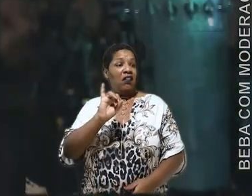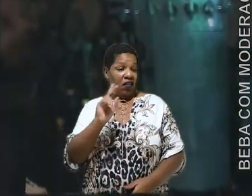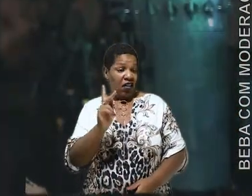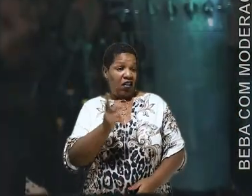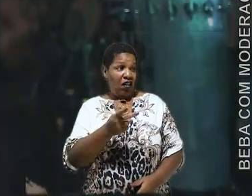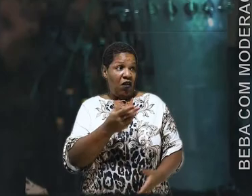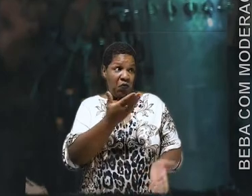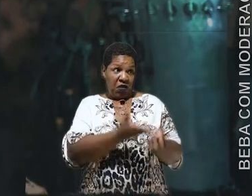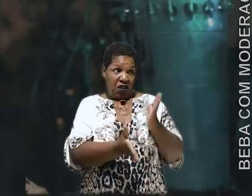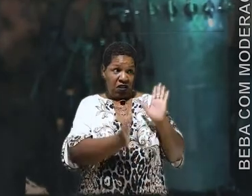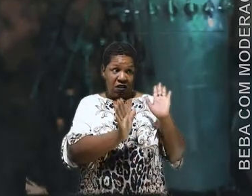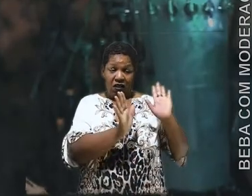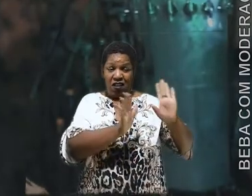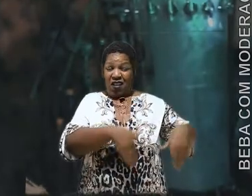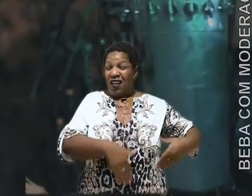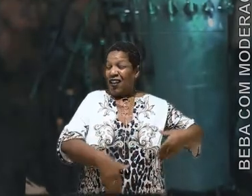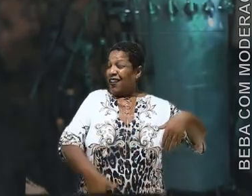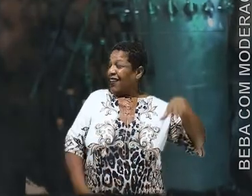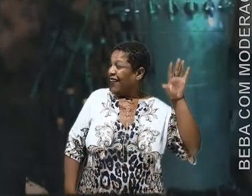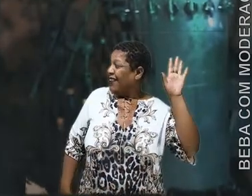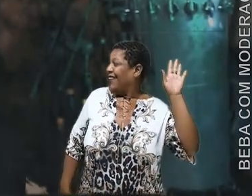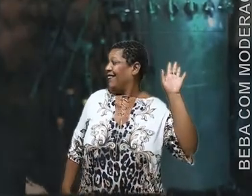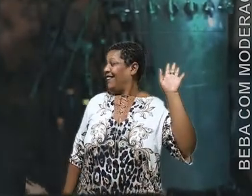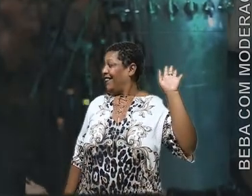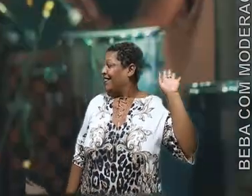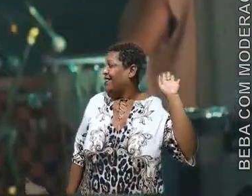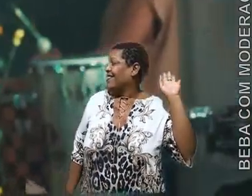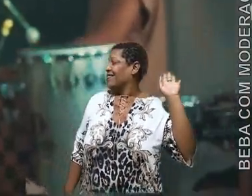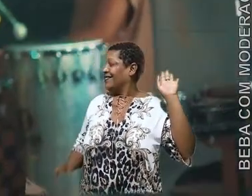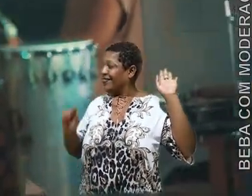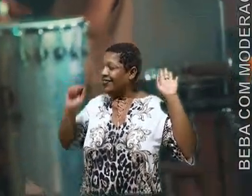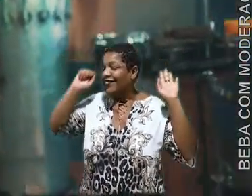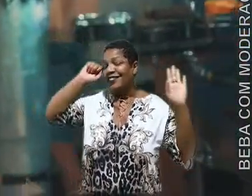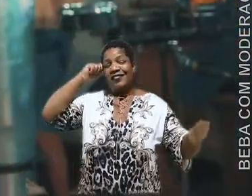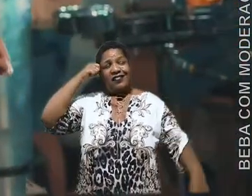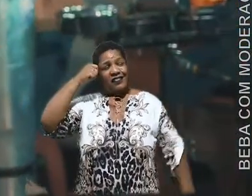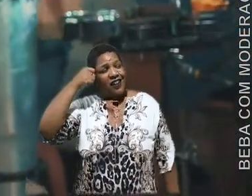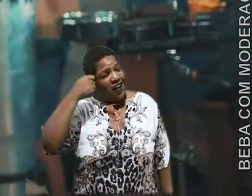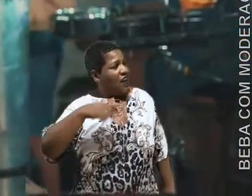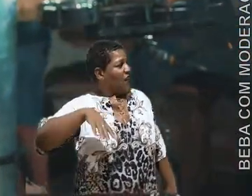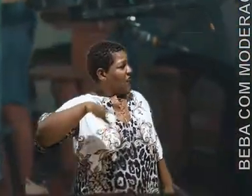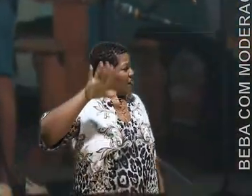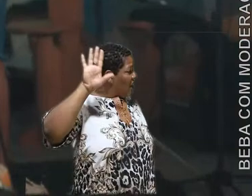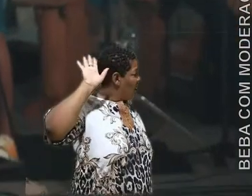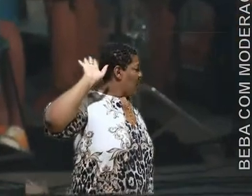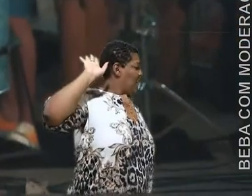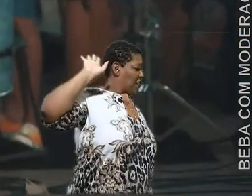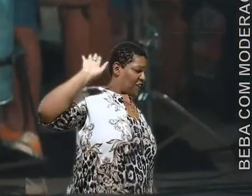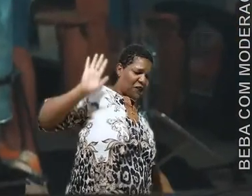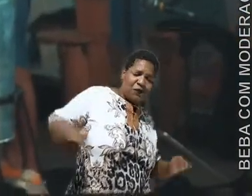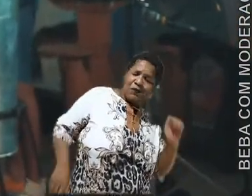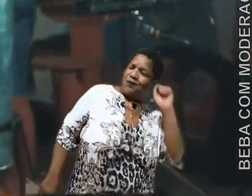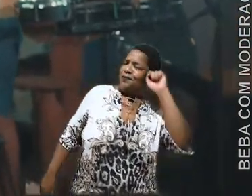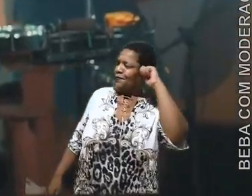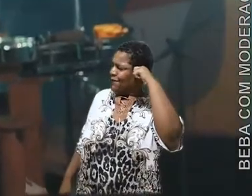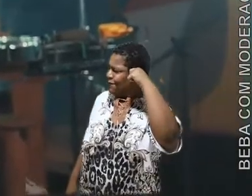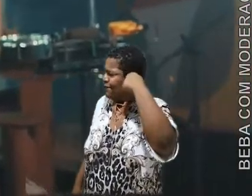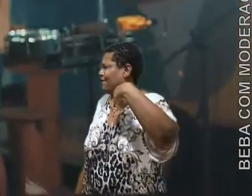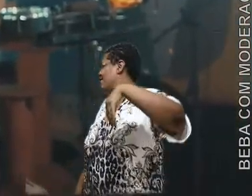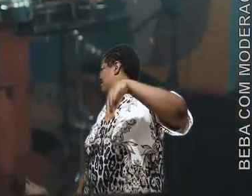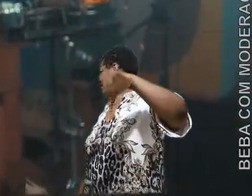e agora ficou pra traz no lugar Sujinho